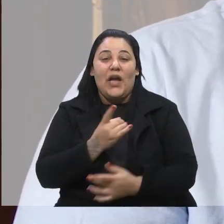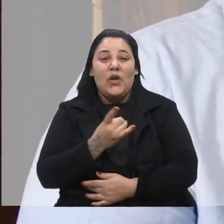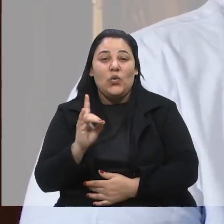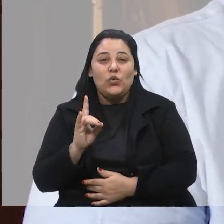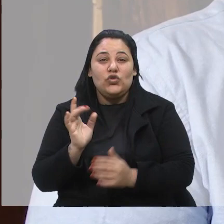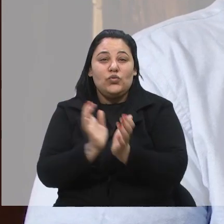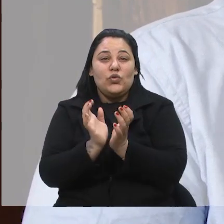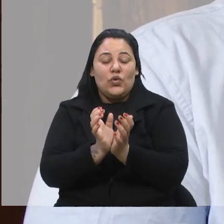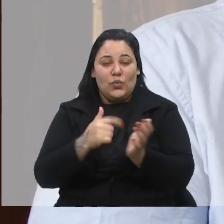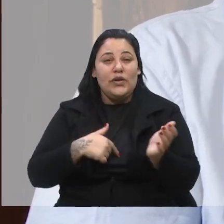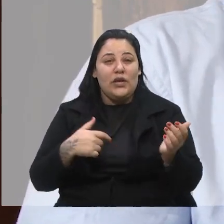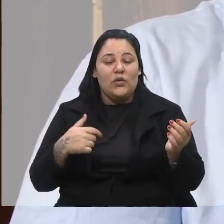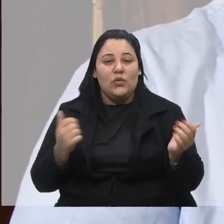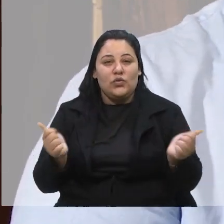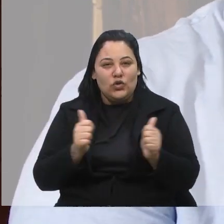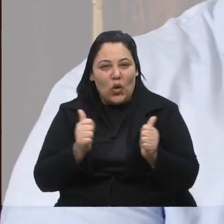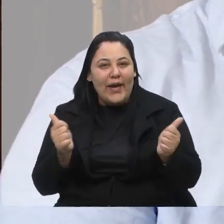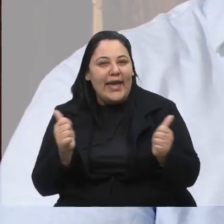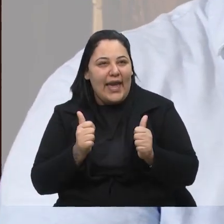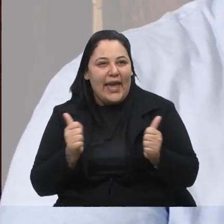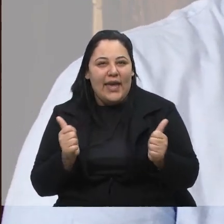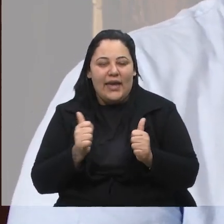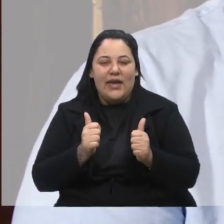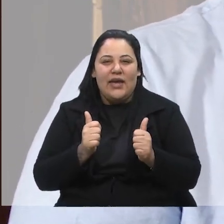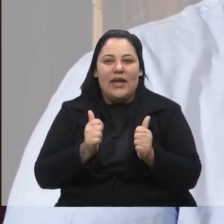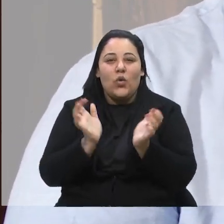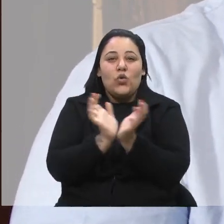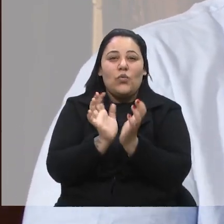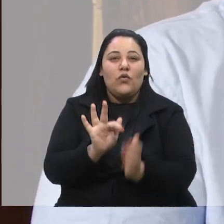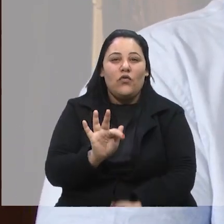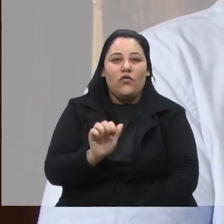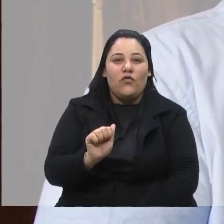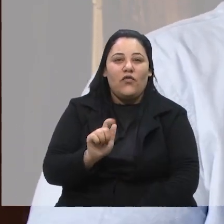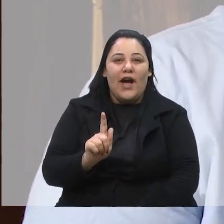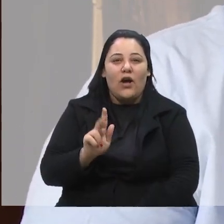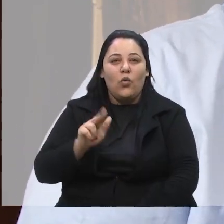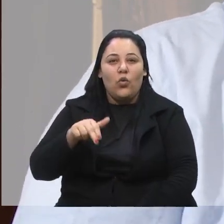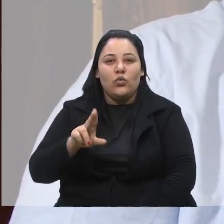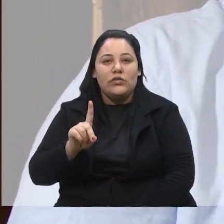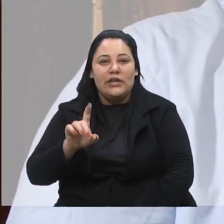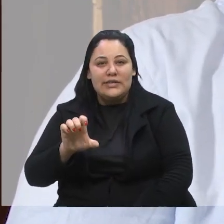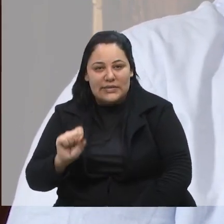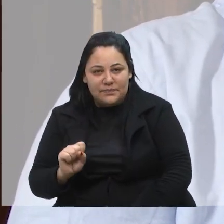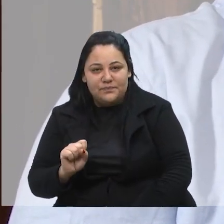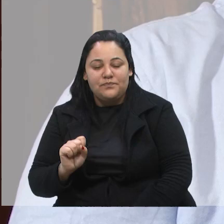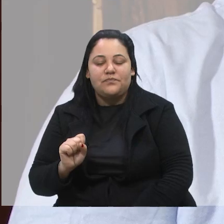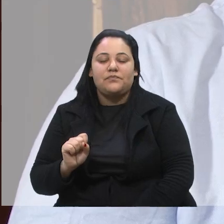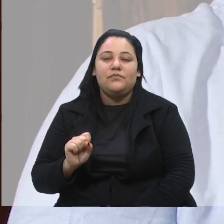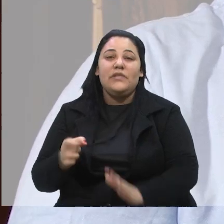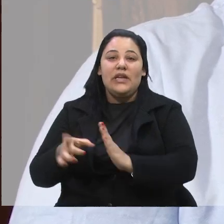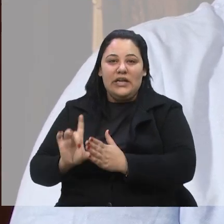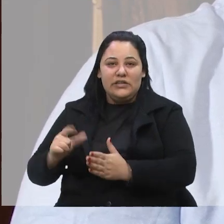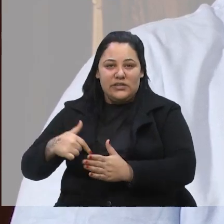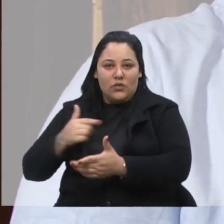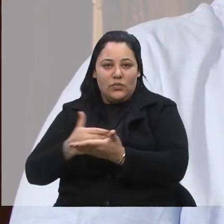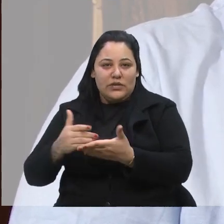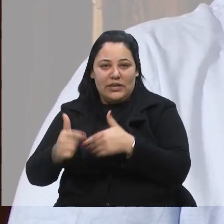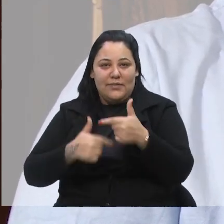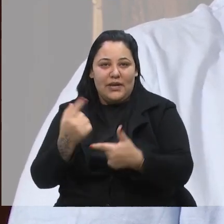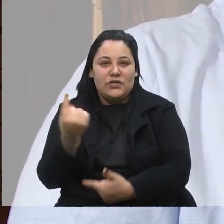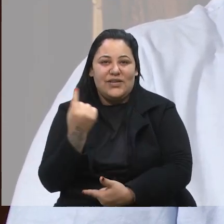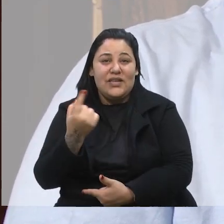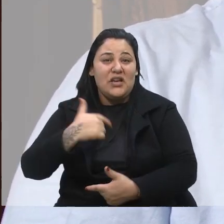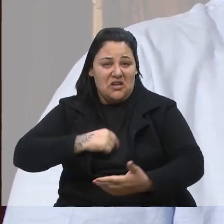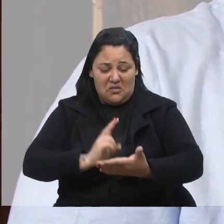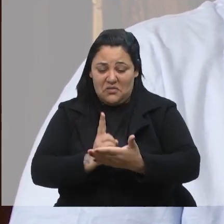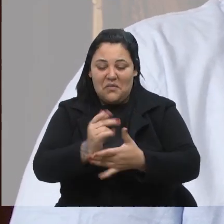último grupo que eu toquei, assim, antes de ter minha carreira solo, foi com os Fagundes, né? Com o Neto, com o Ernesto e tal. E daí eu brincava